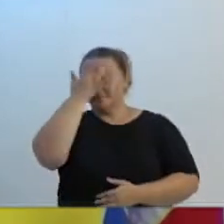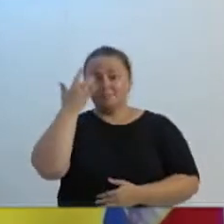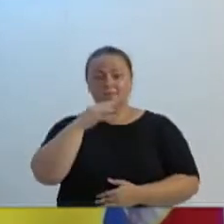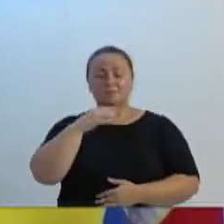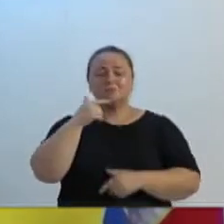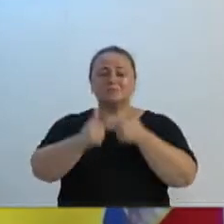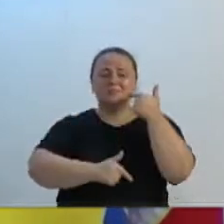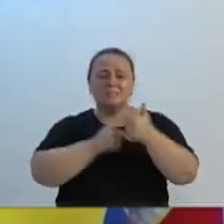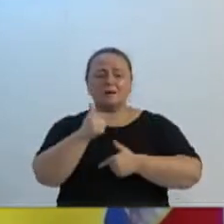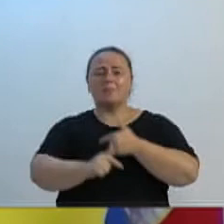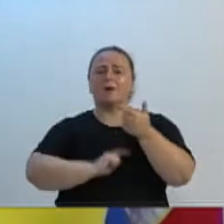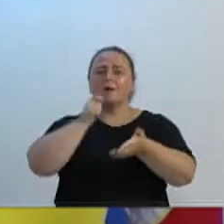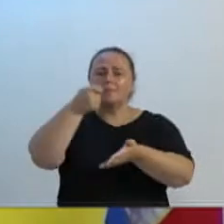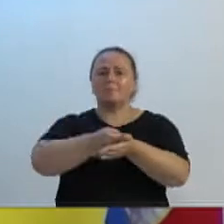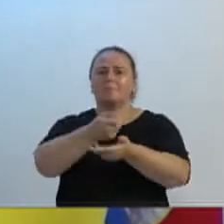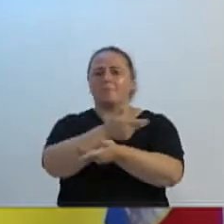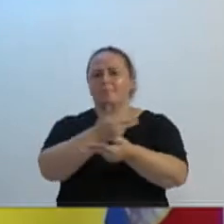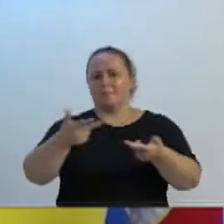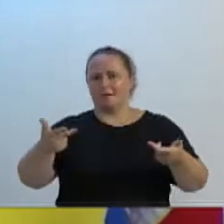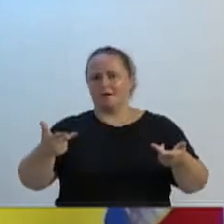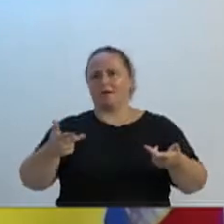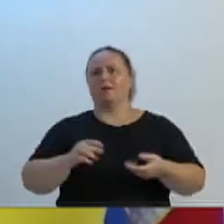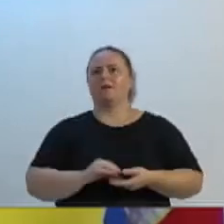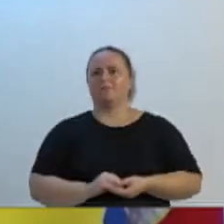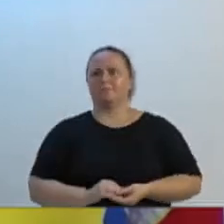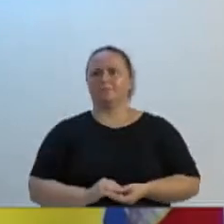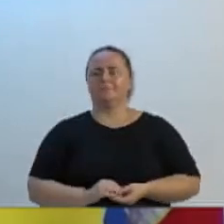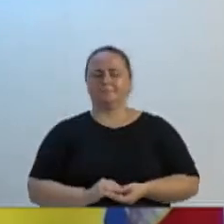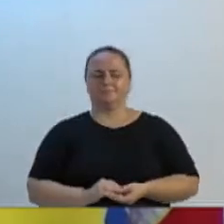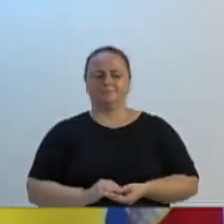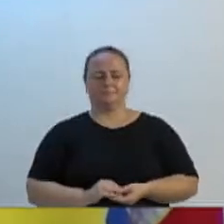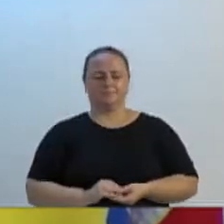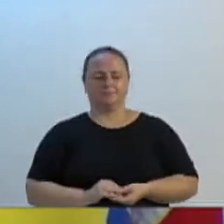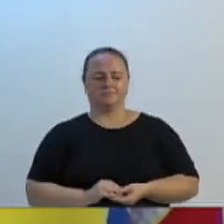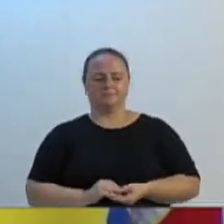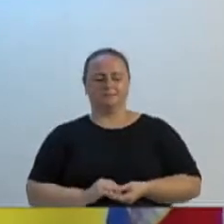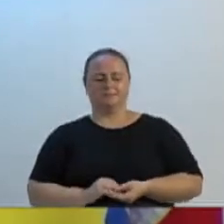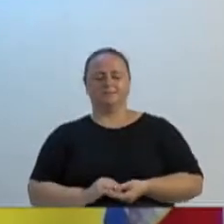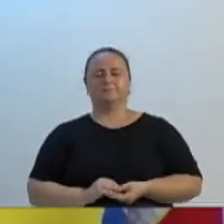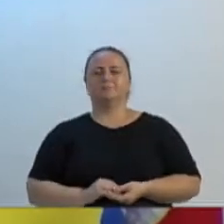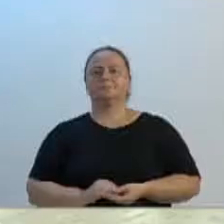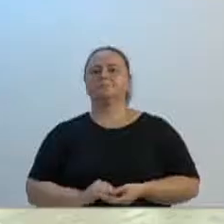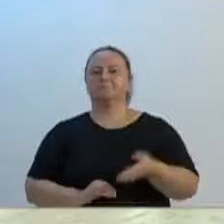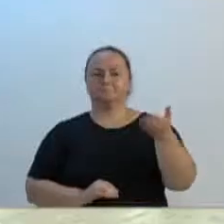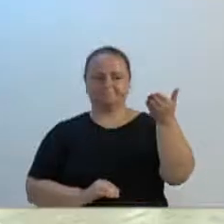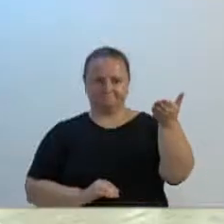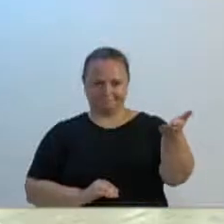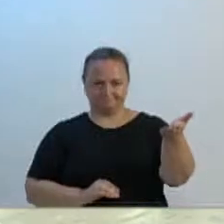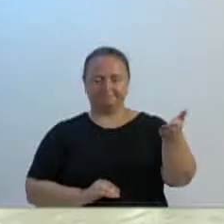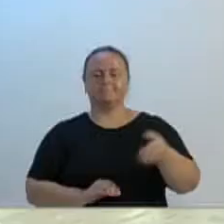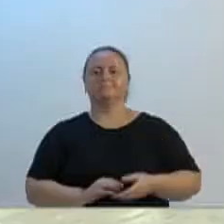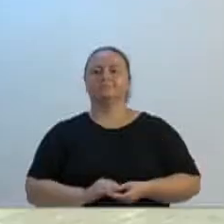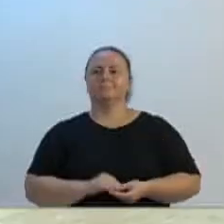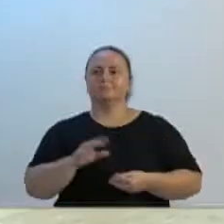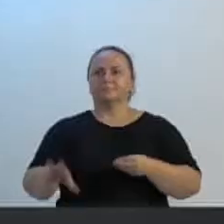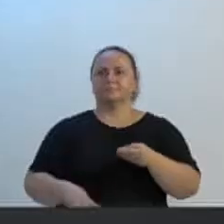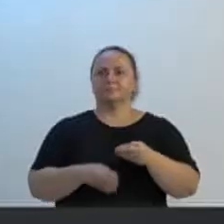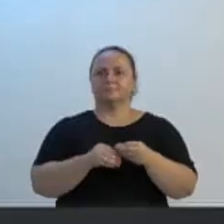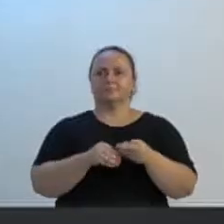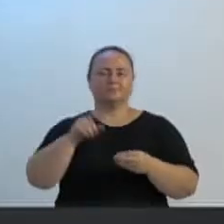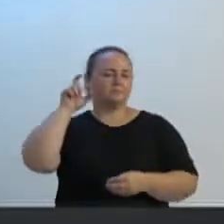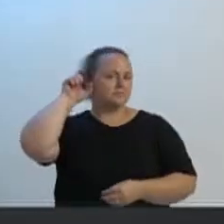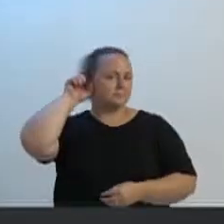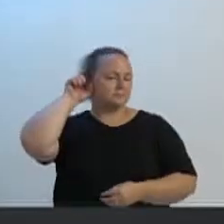pagar os seus impostos ouça parte alto alterações revitalização do orador uma parte o vereador em as